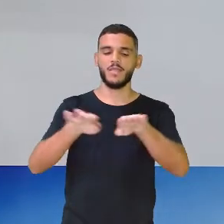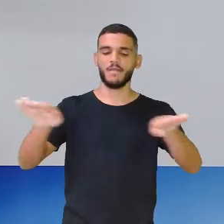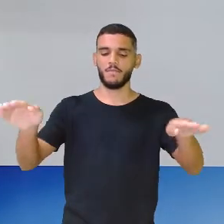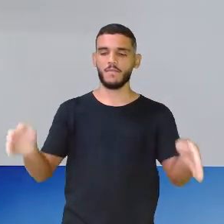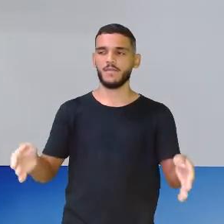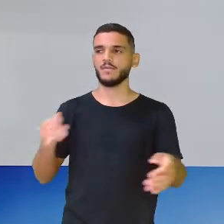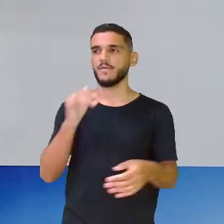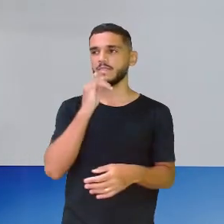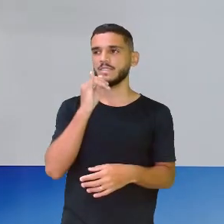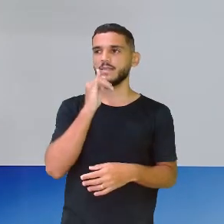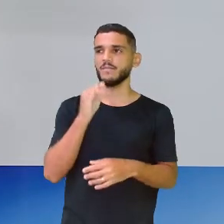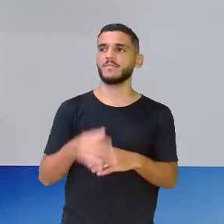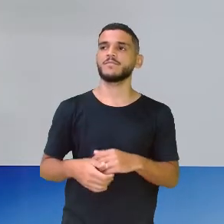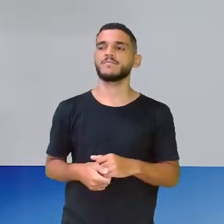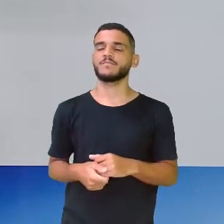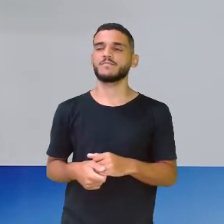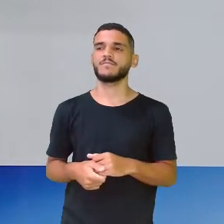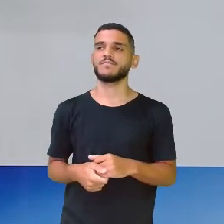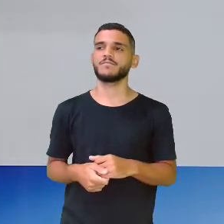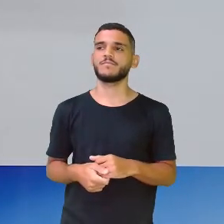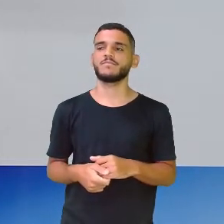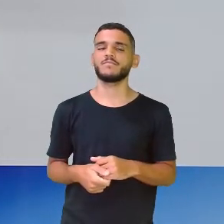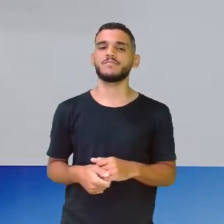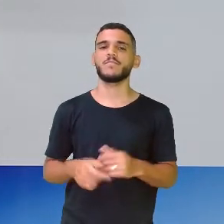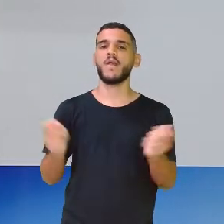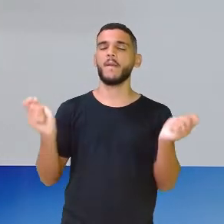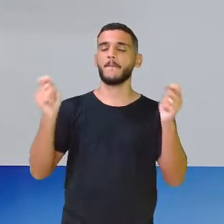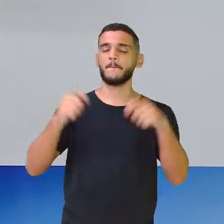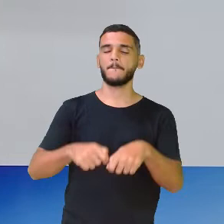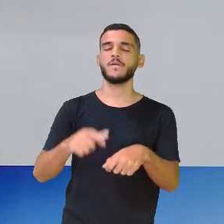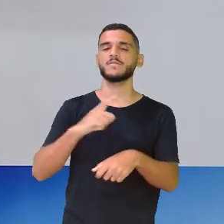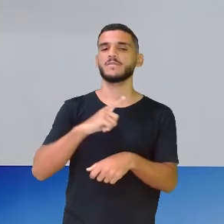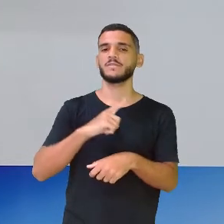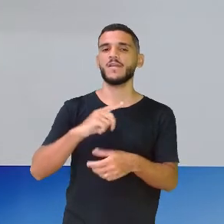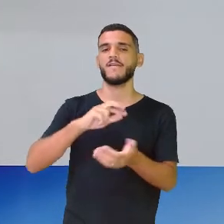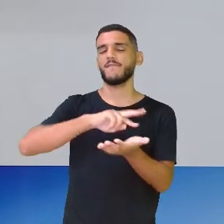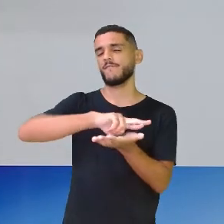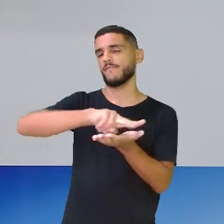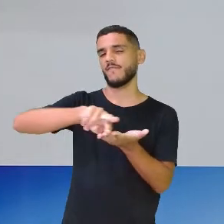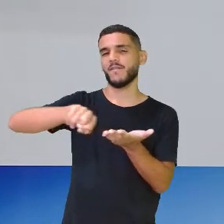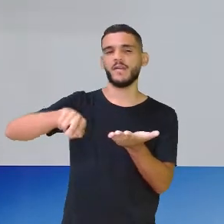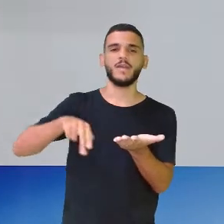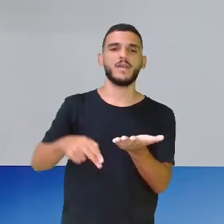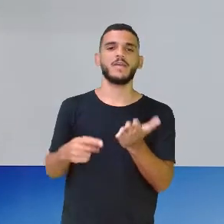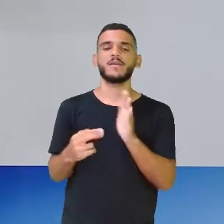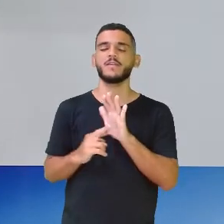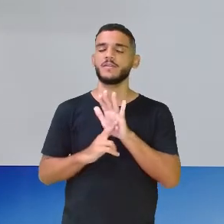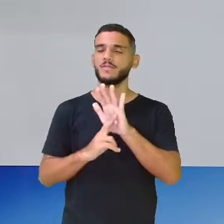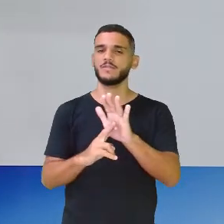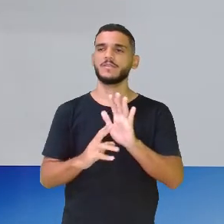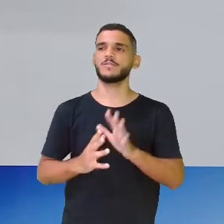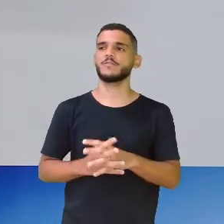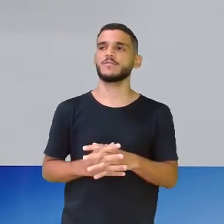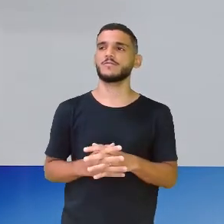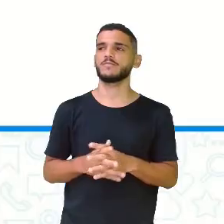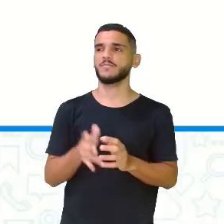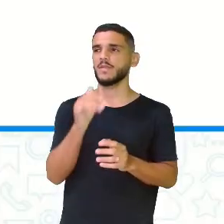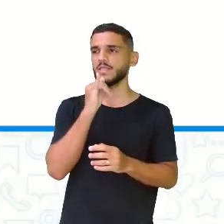exemplo como esse aqui, onde eu posso obter várias representações. Aqui, por